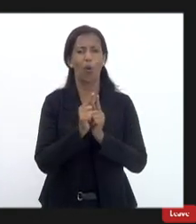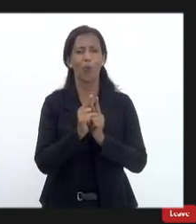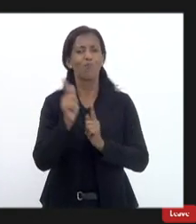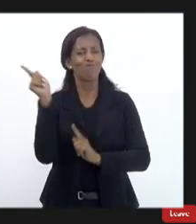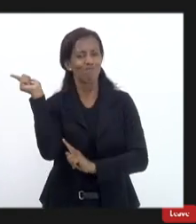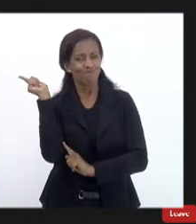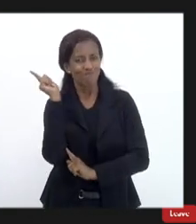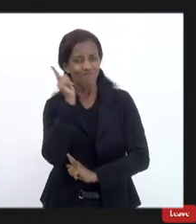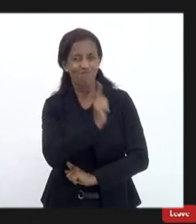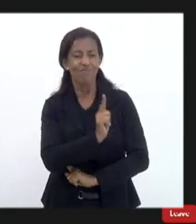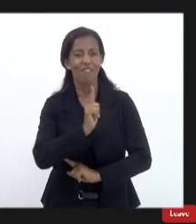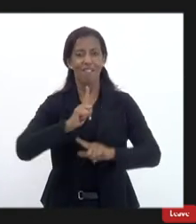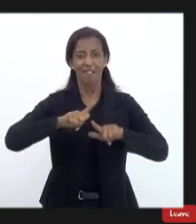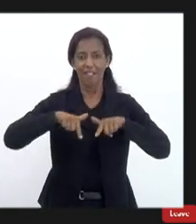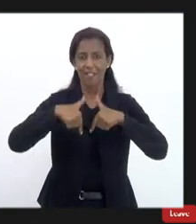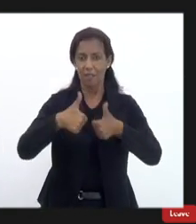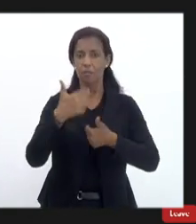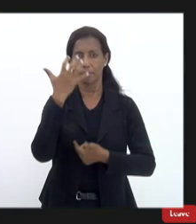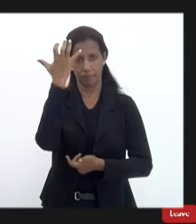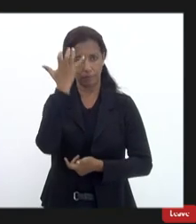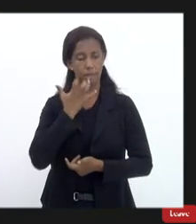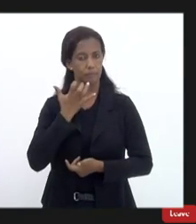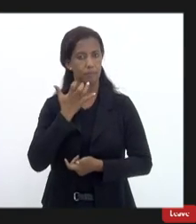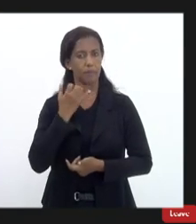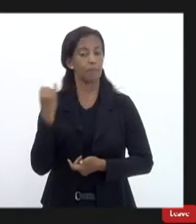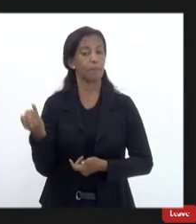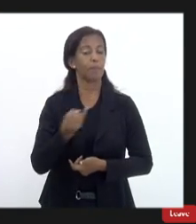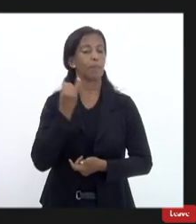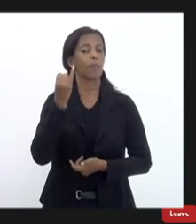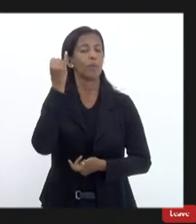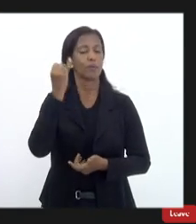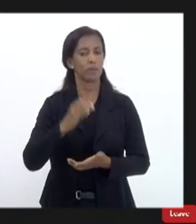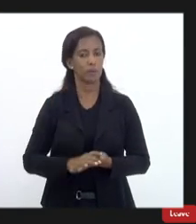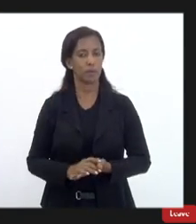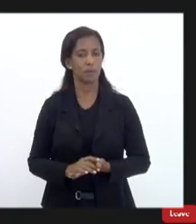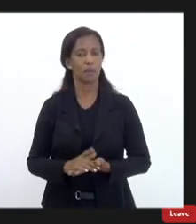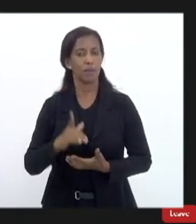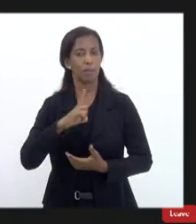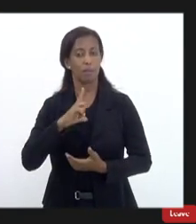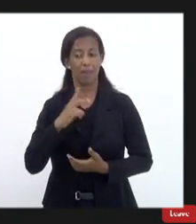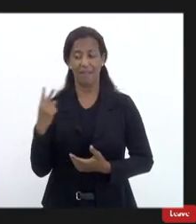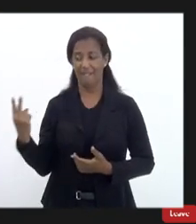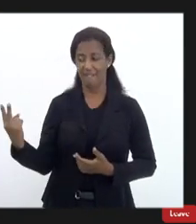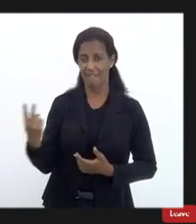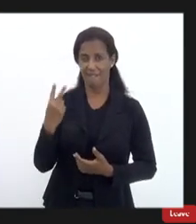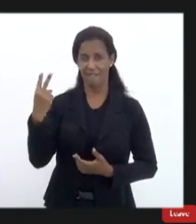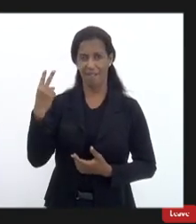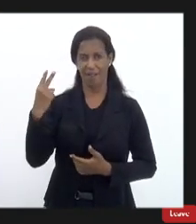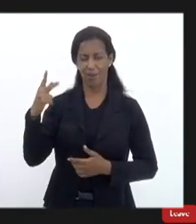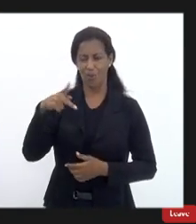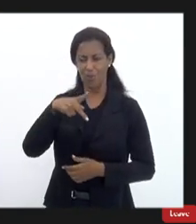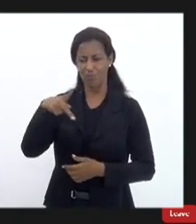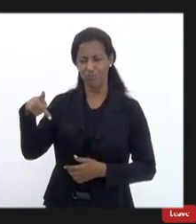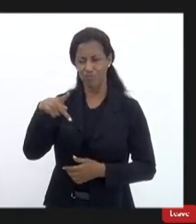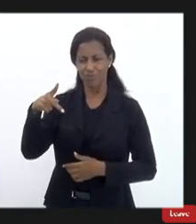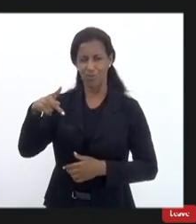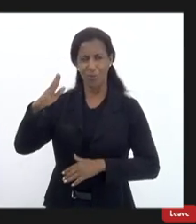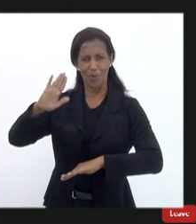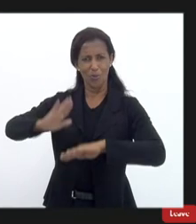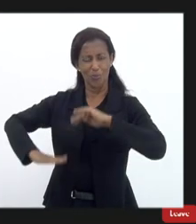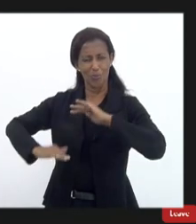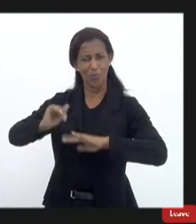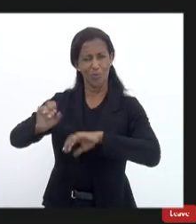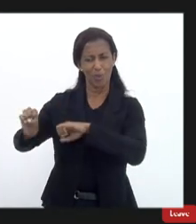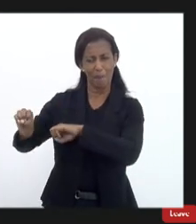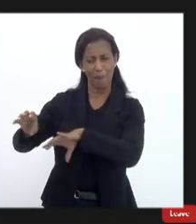promover ações sérias, importantes, para valorizar os profissionais de educação e garantir, através